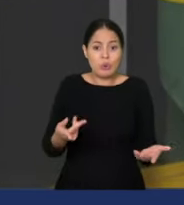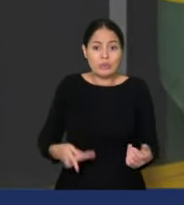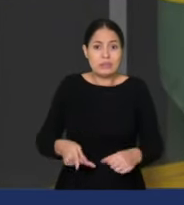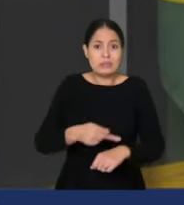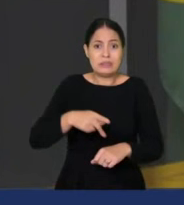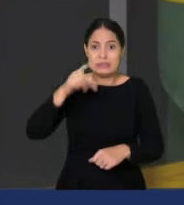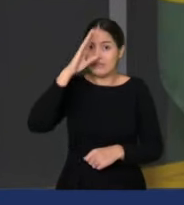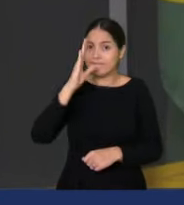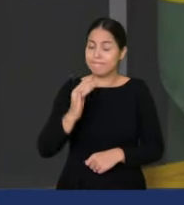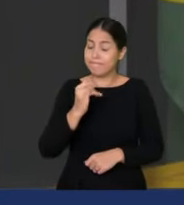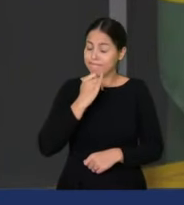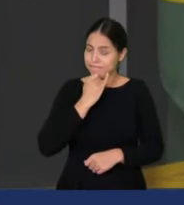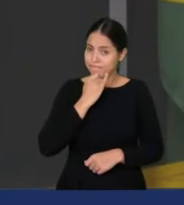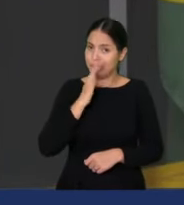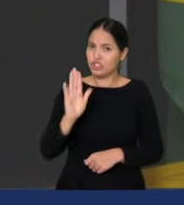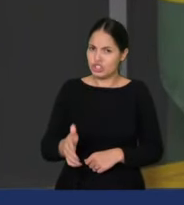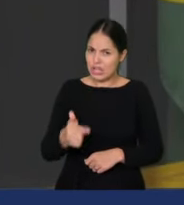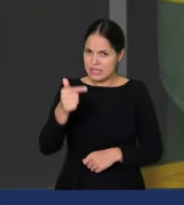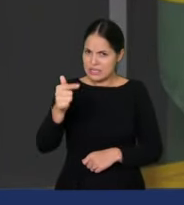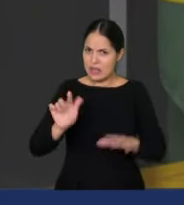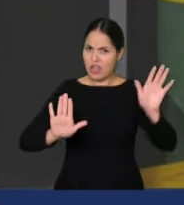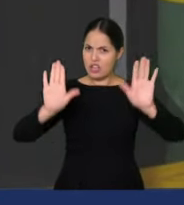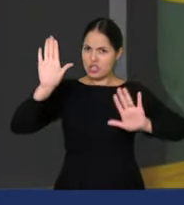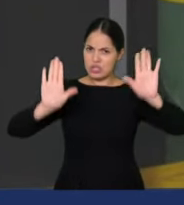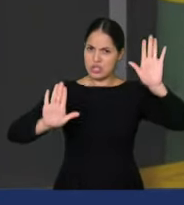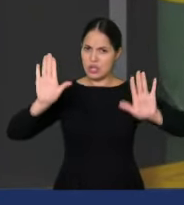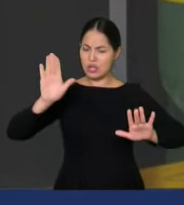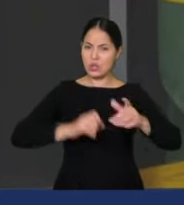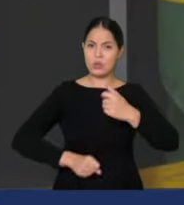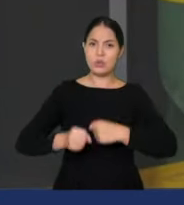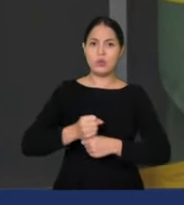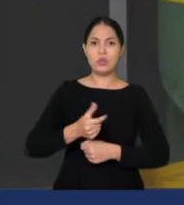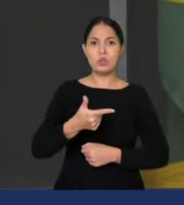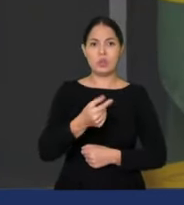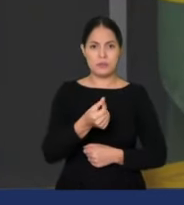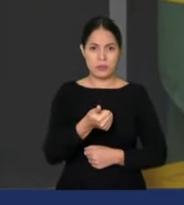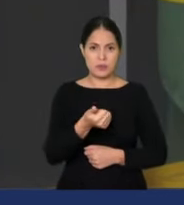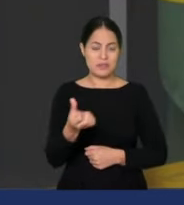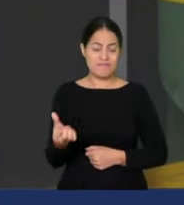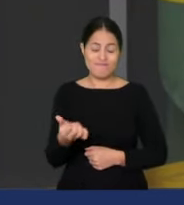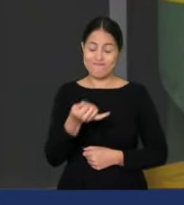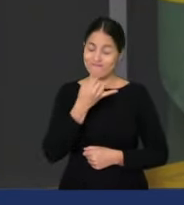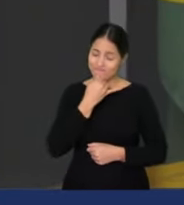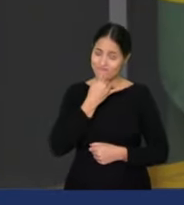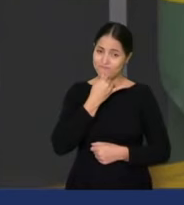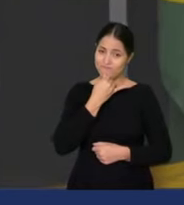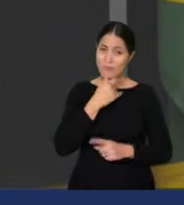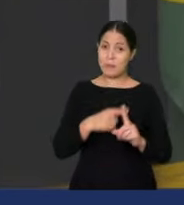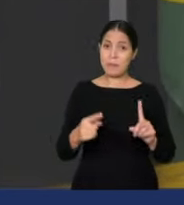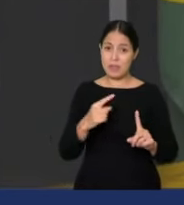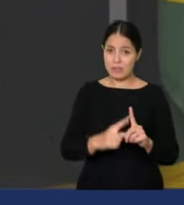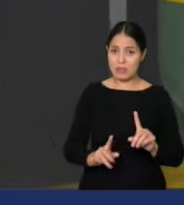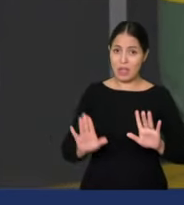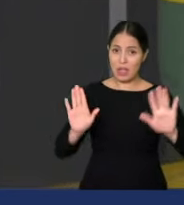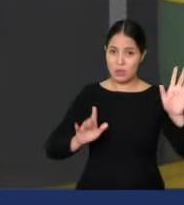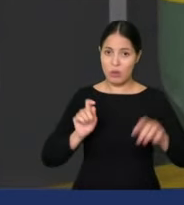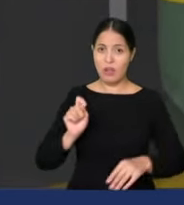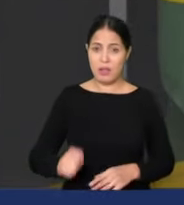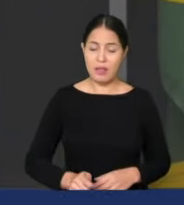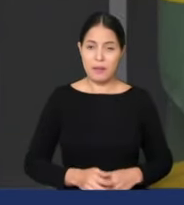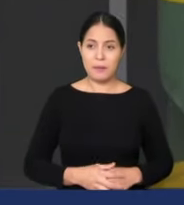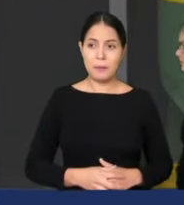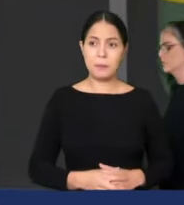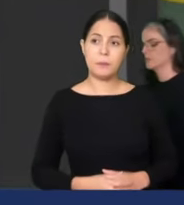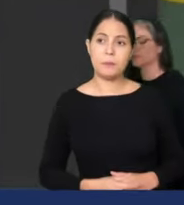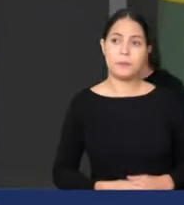7 leilões realizados pós-2016, infelizmente, metade de tudo aquilo que foi leiloado hoje está nas mãos de